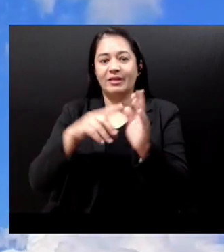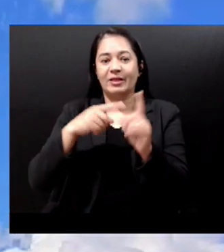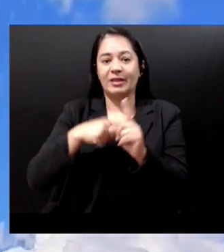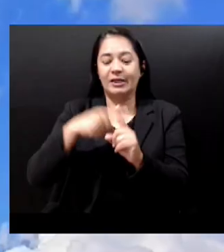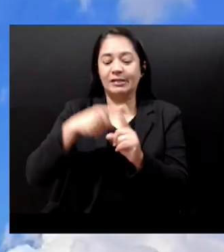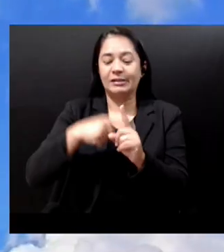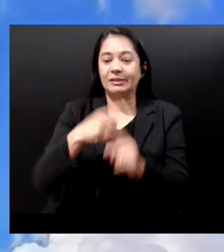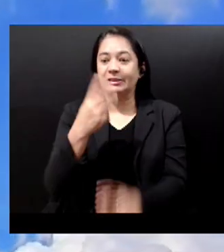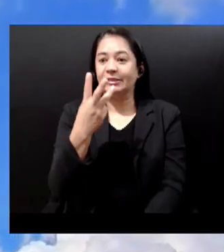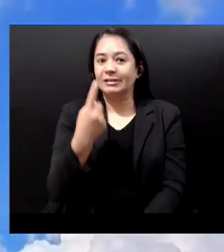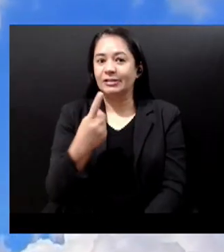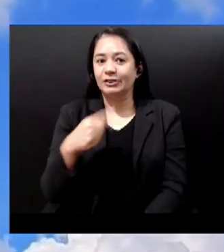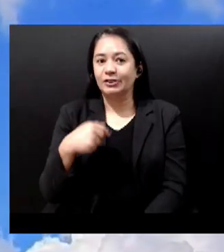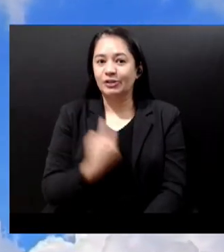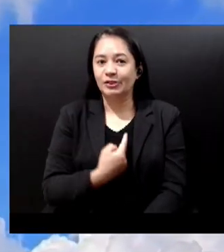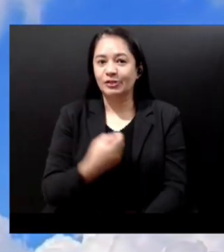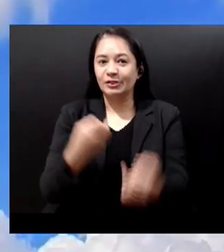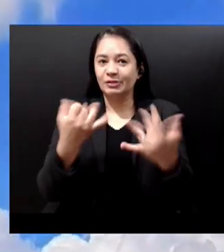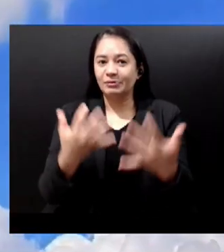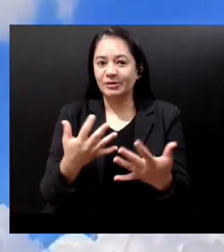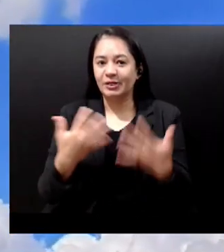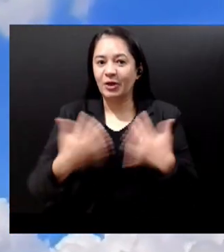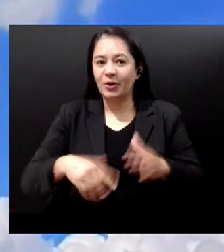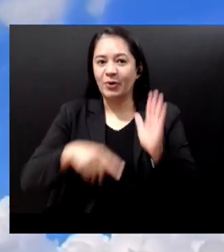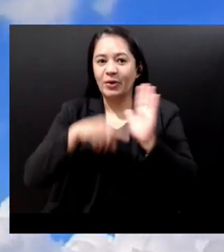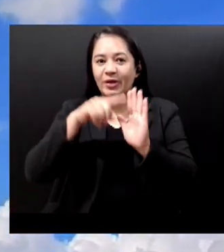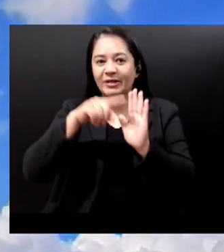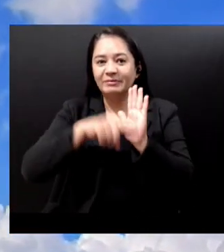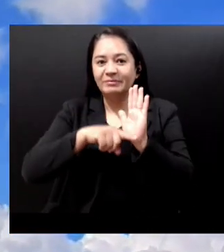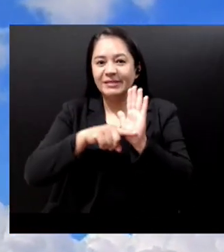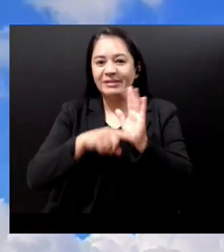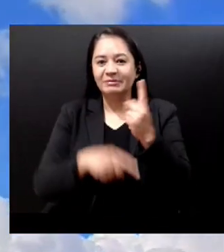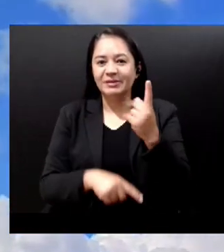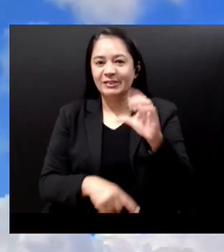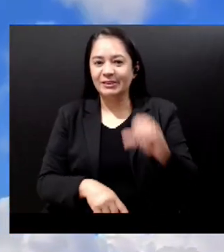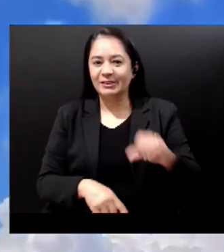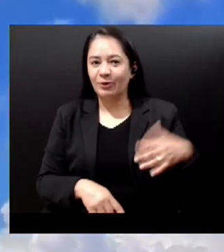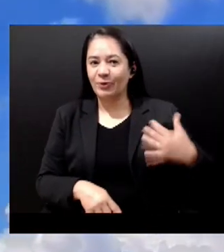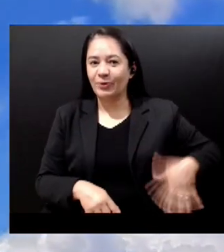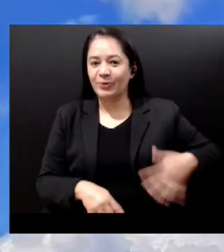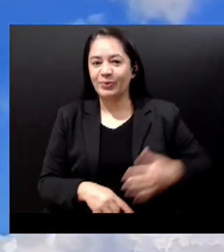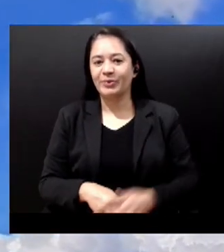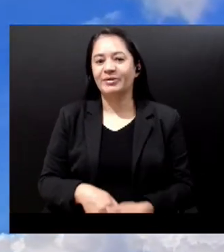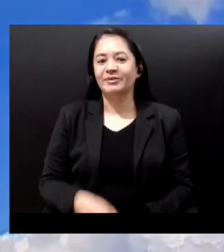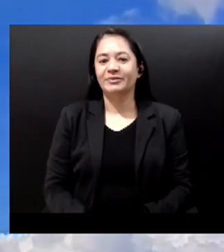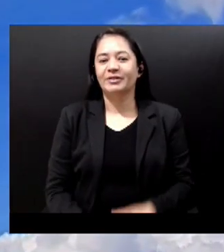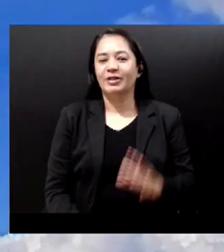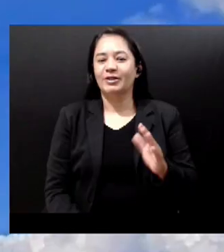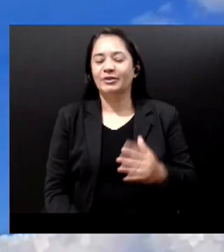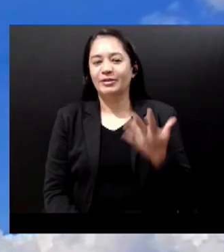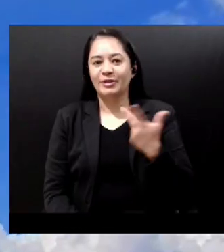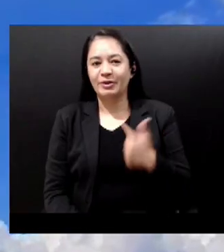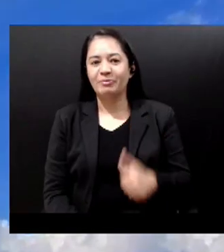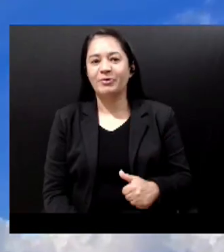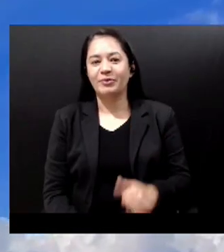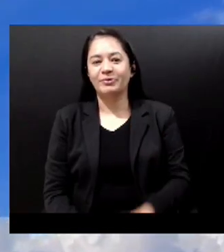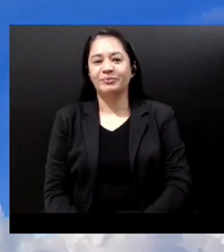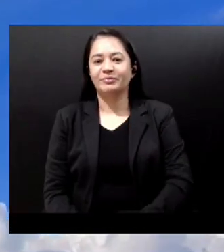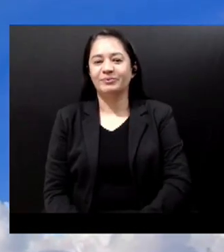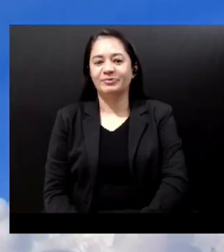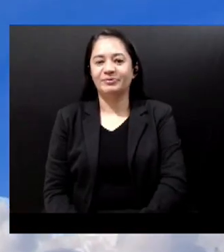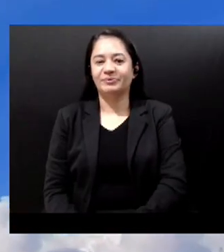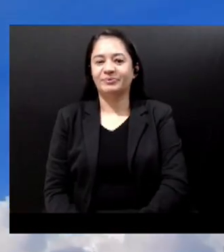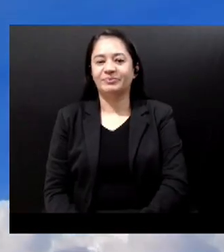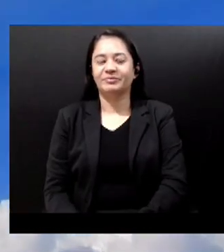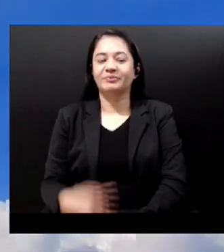não fala de uma mínima de 19 graus, né? E a máxima de 31, mas a gente sabe que pode chegar aí até os